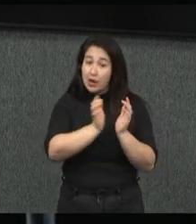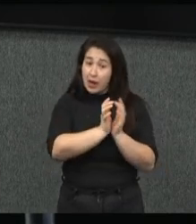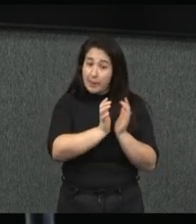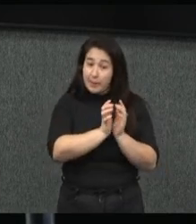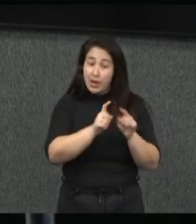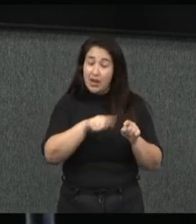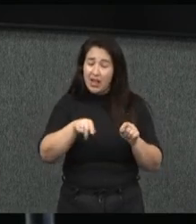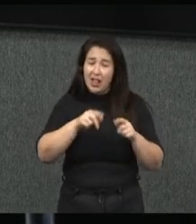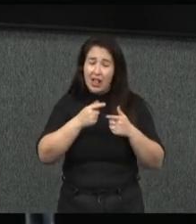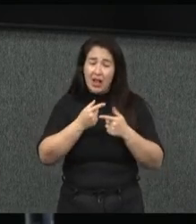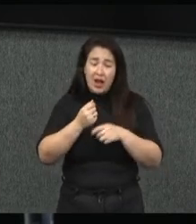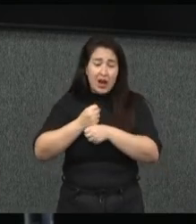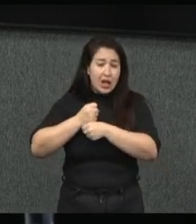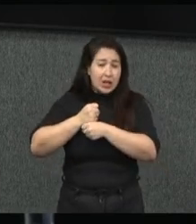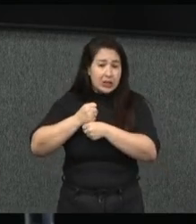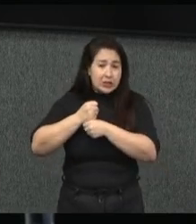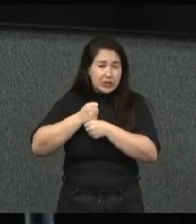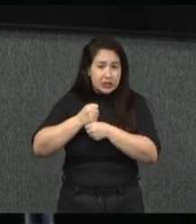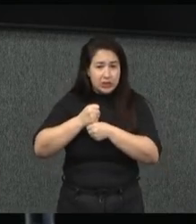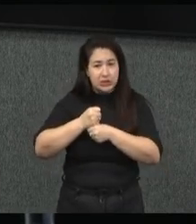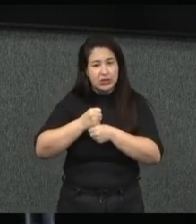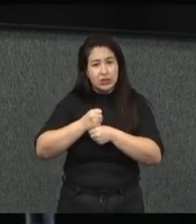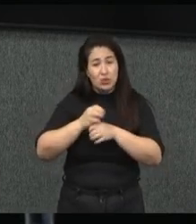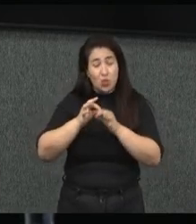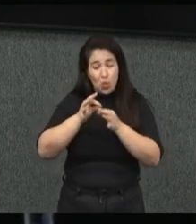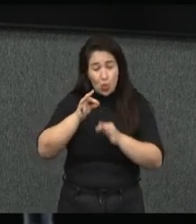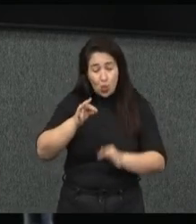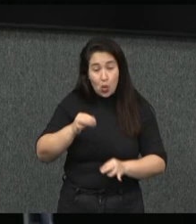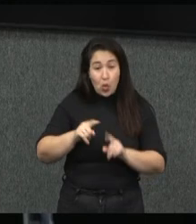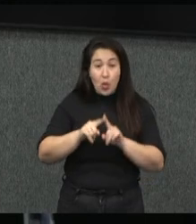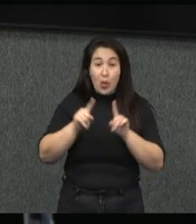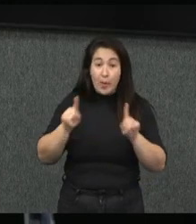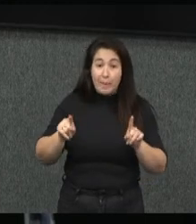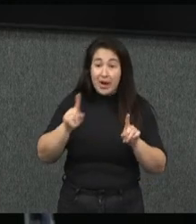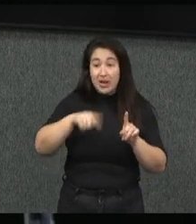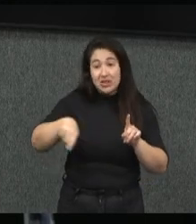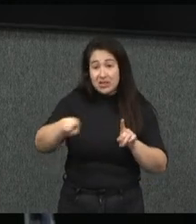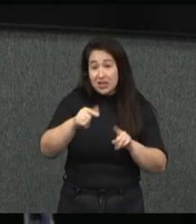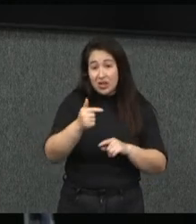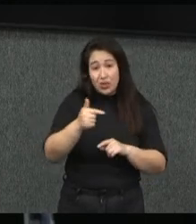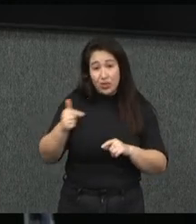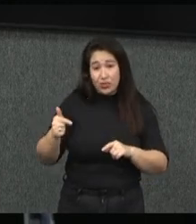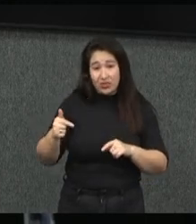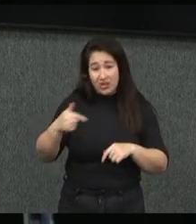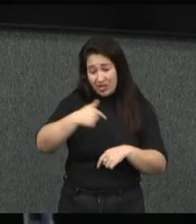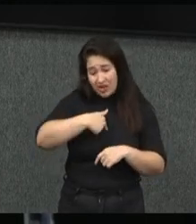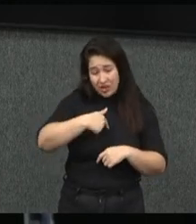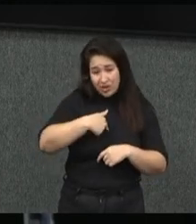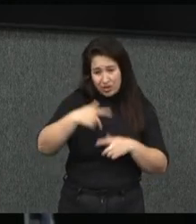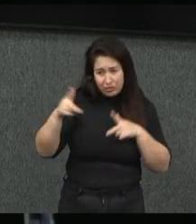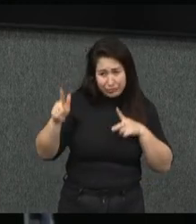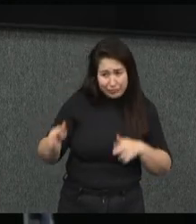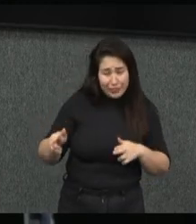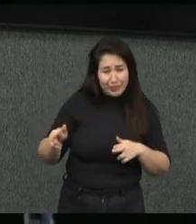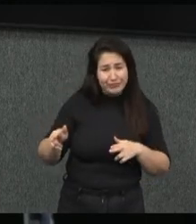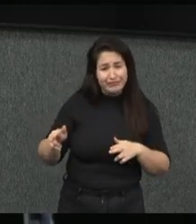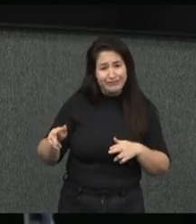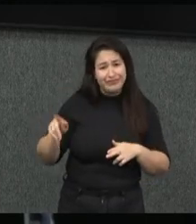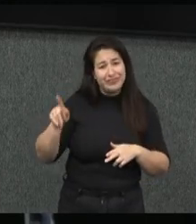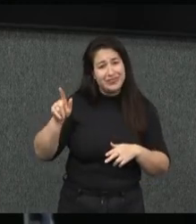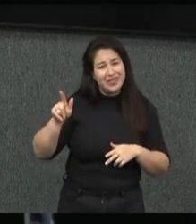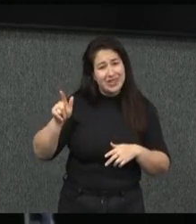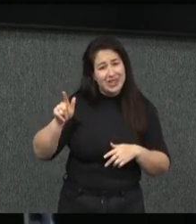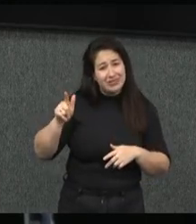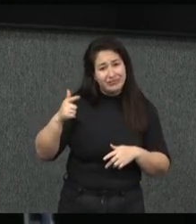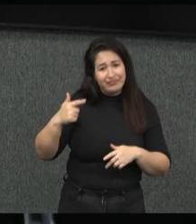muitos anos de aberturas, uma história longa, mas muitas não têm o que a gente tem. Então para isso, para desenvolver esse